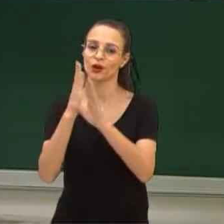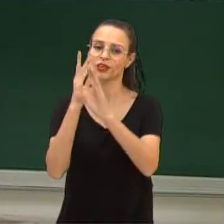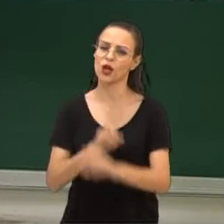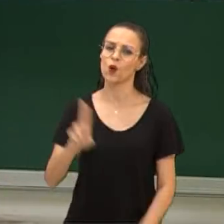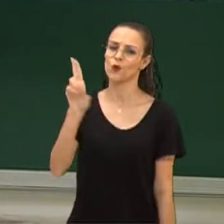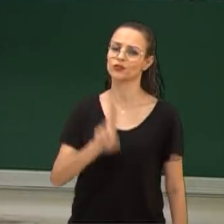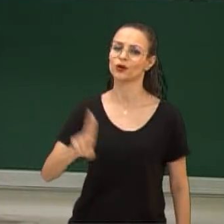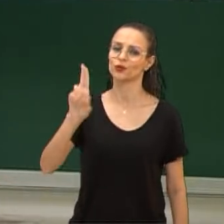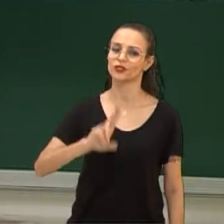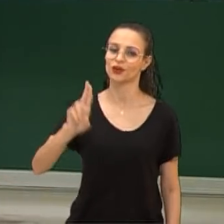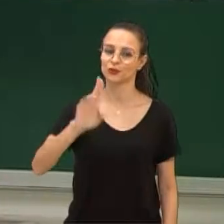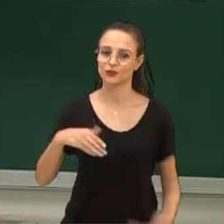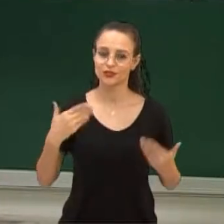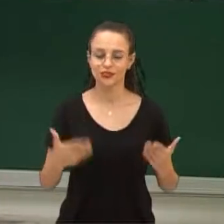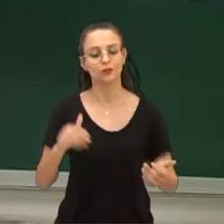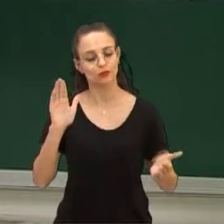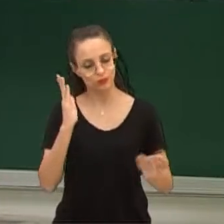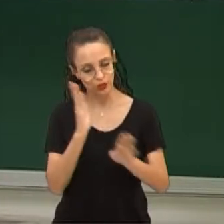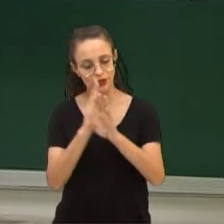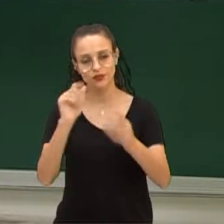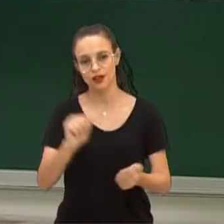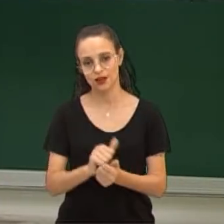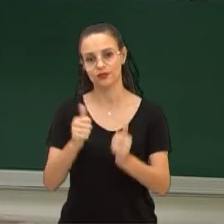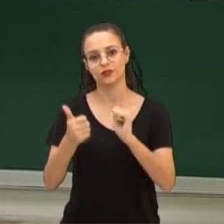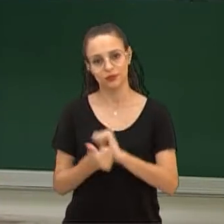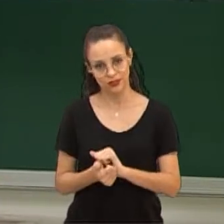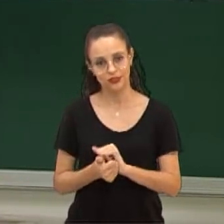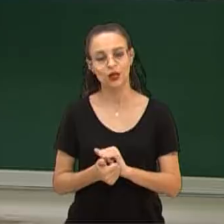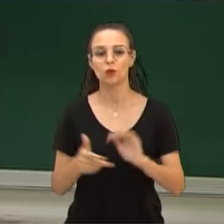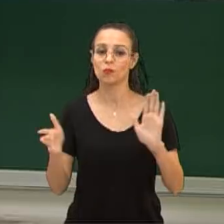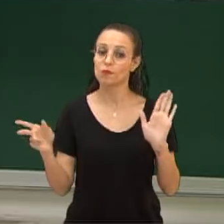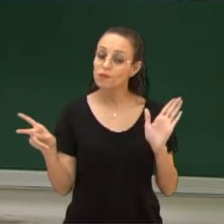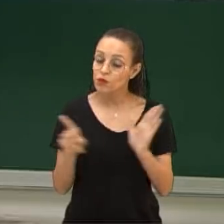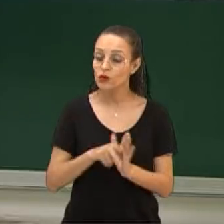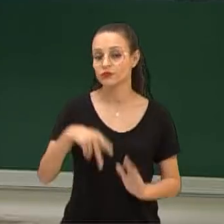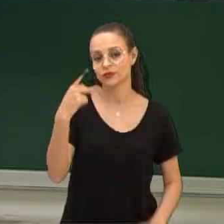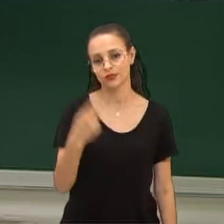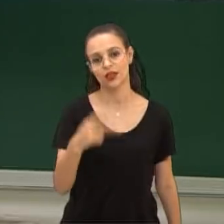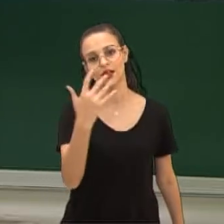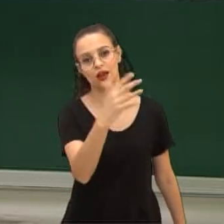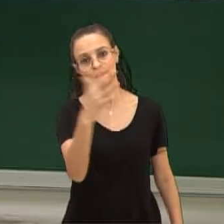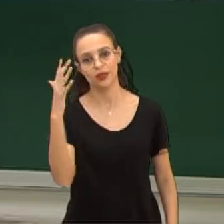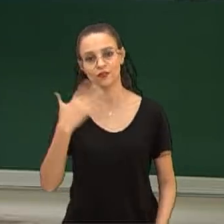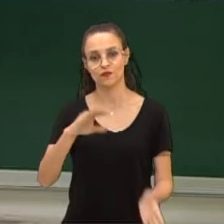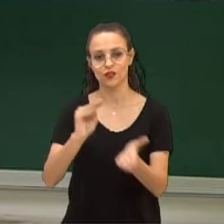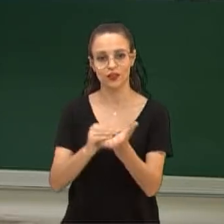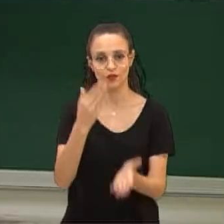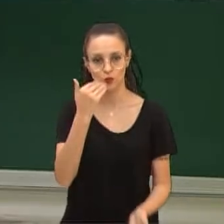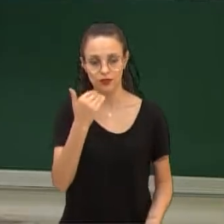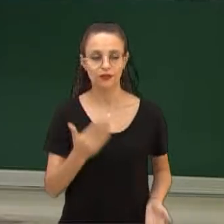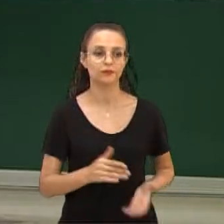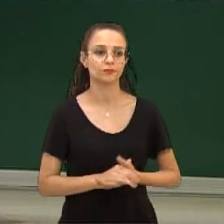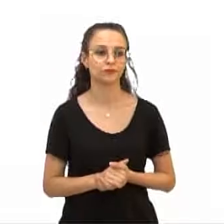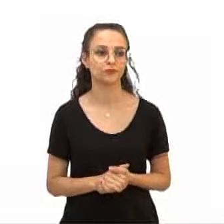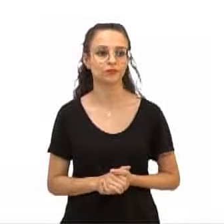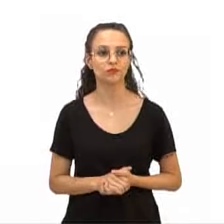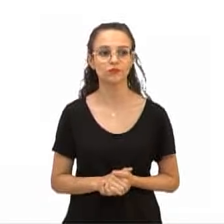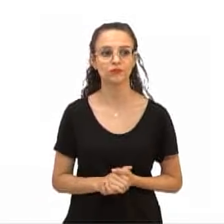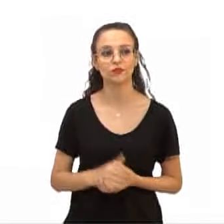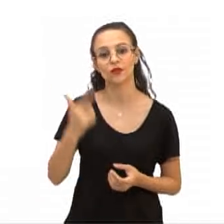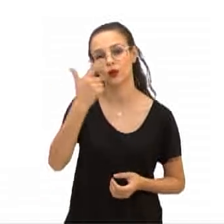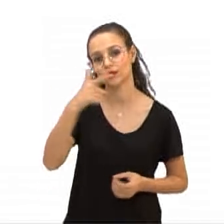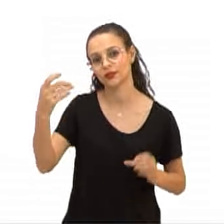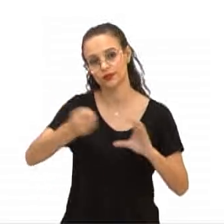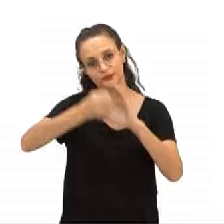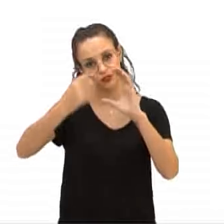pescoço frente a uma adaptação proposta pelo ambiente que já estava com escassez de alimento. Olha outra característica